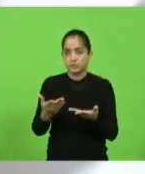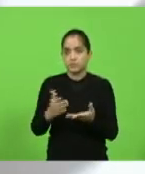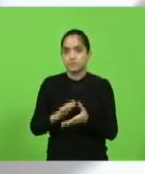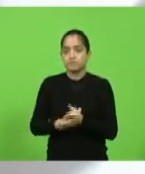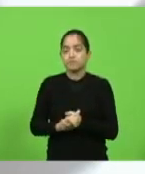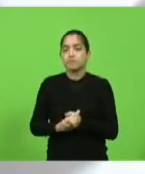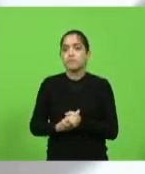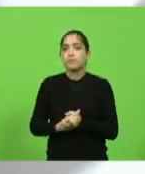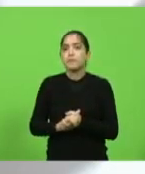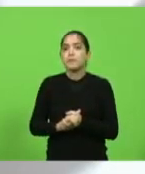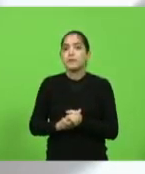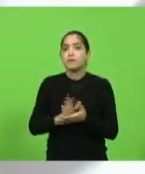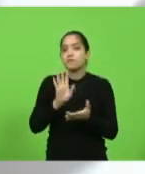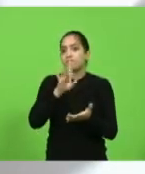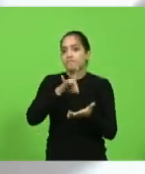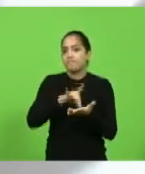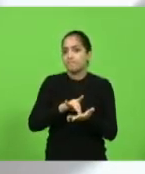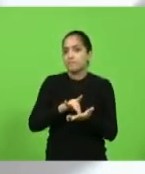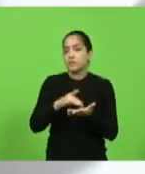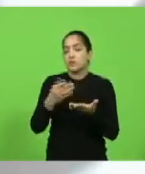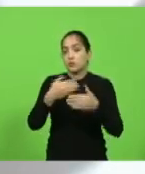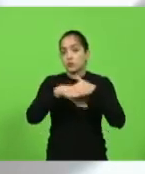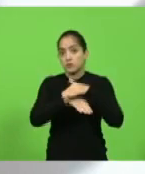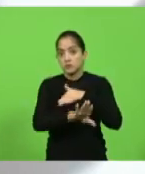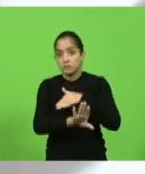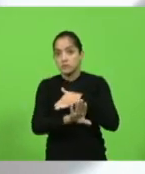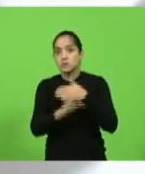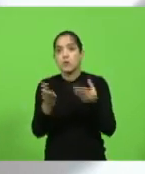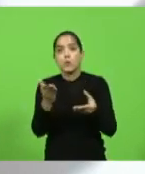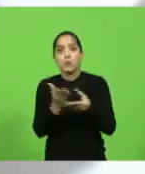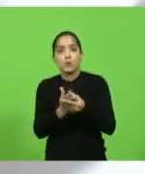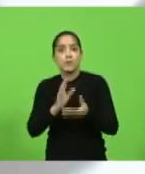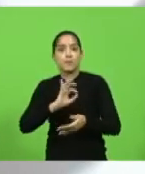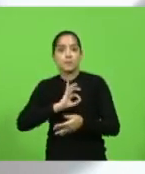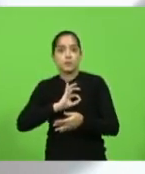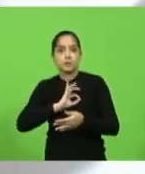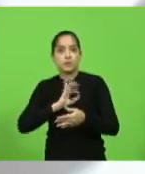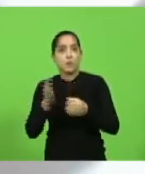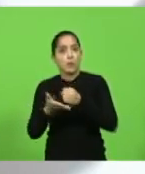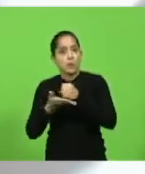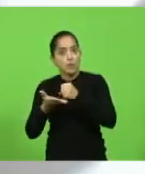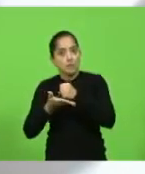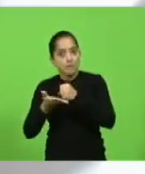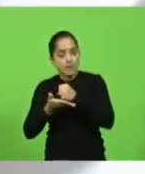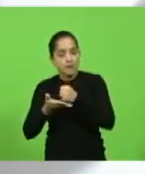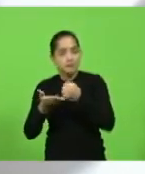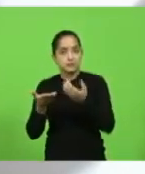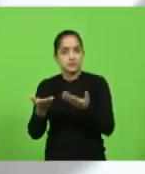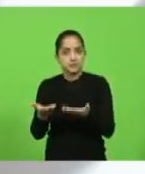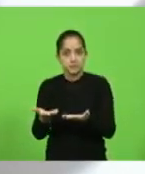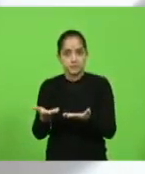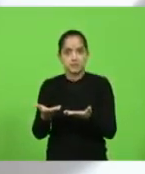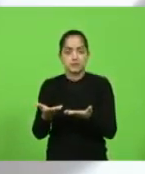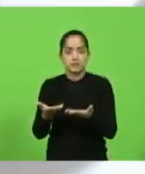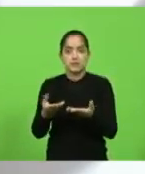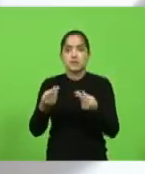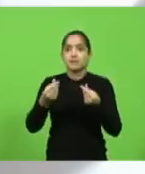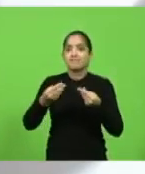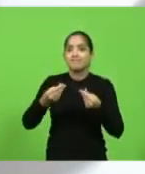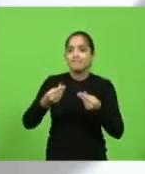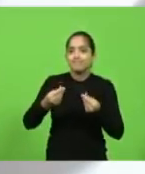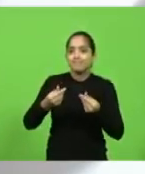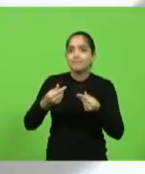se faz verdadeiro quando existe o arquivamento do inquérito policial com base e esteio na insuficiência de